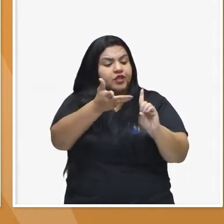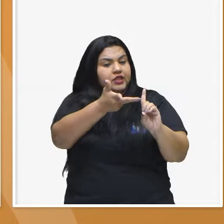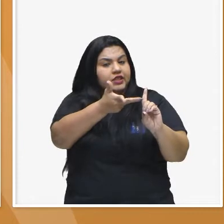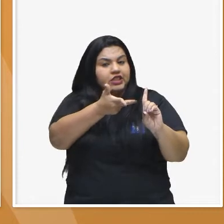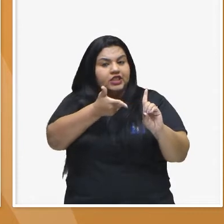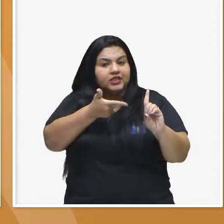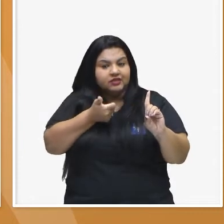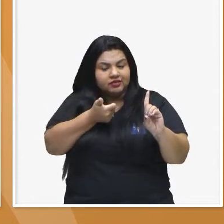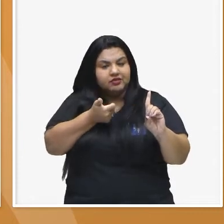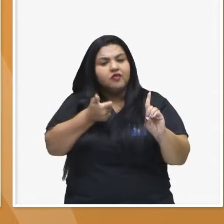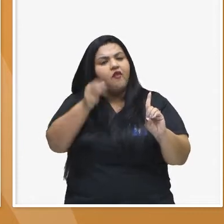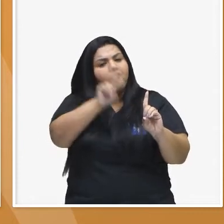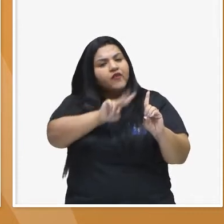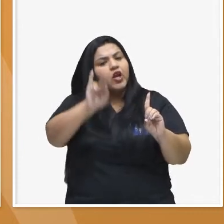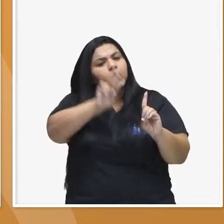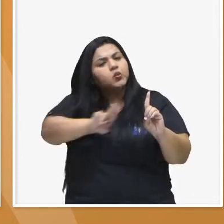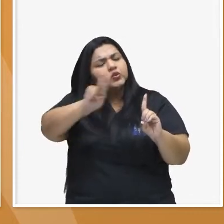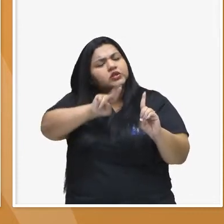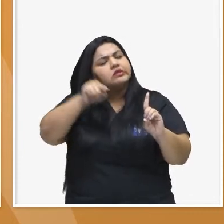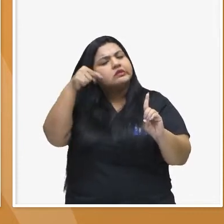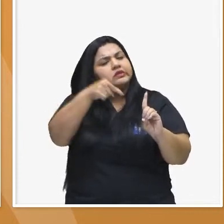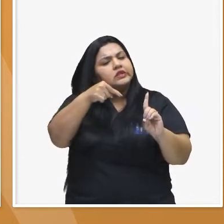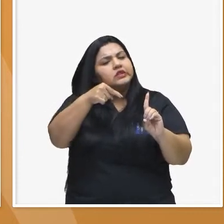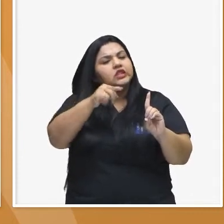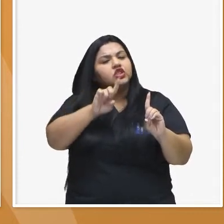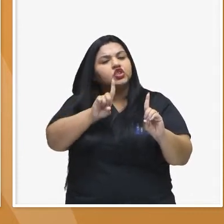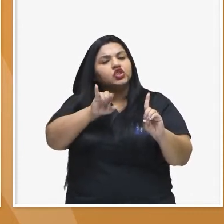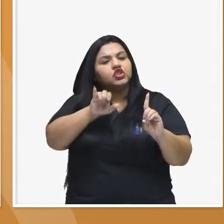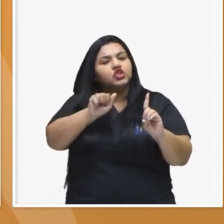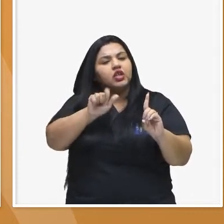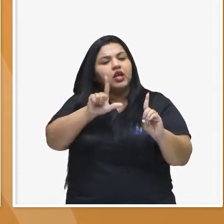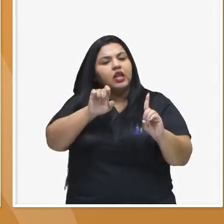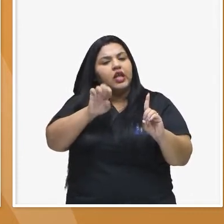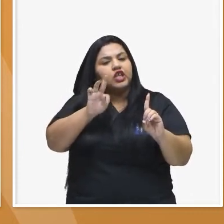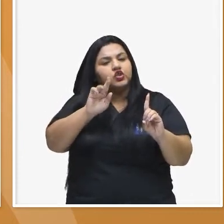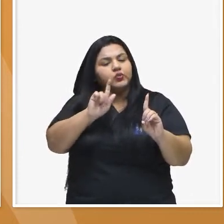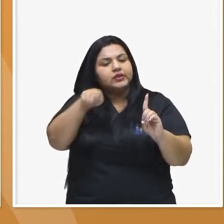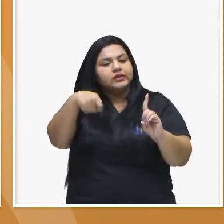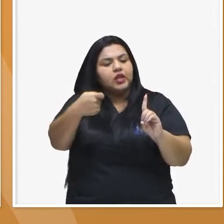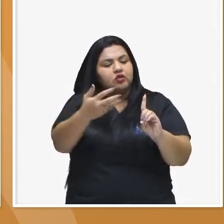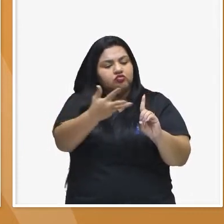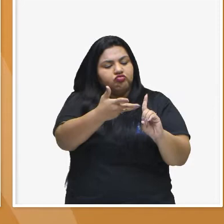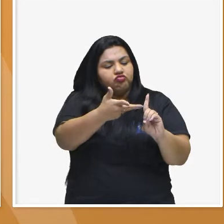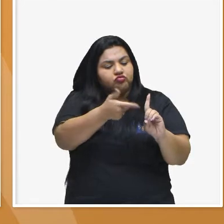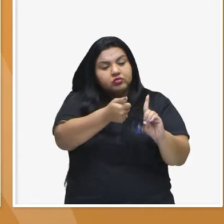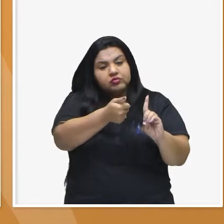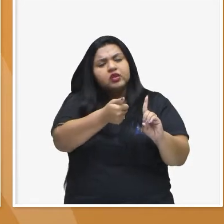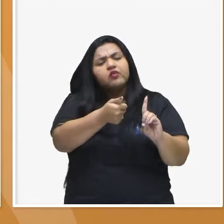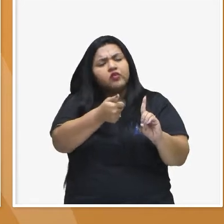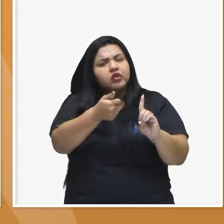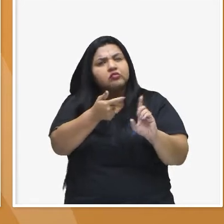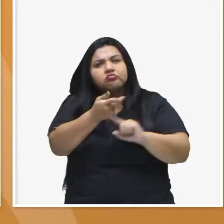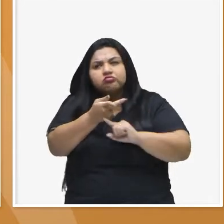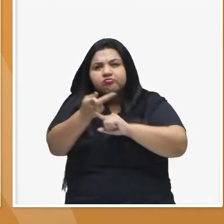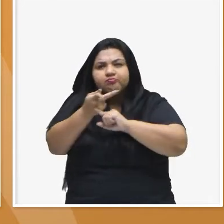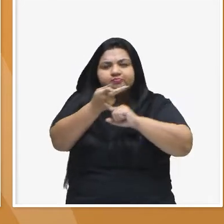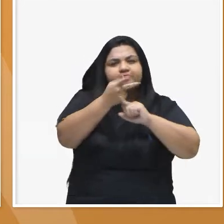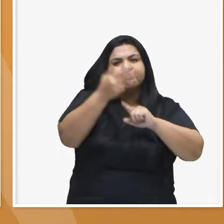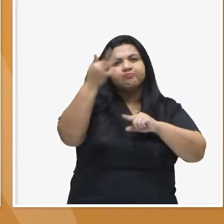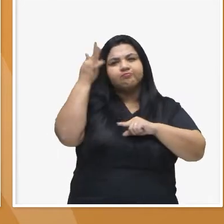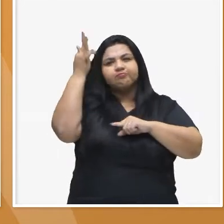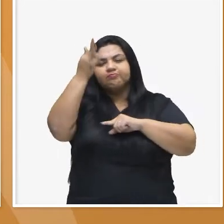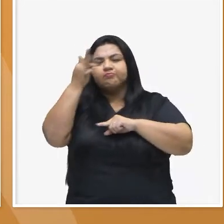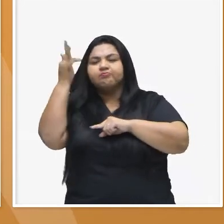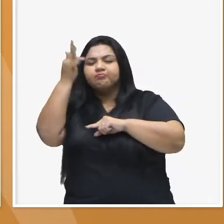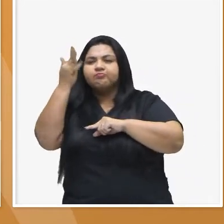né? Esse método dialético, pessoal, se vocês forem buscar na história da filosofia, lá nos clássicos,